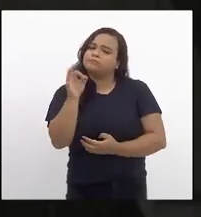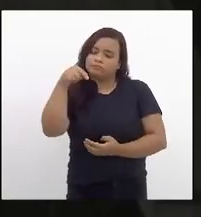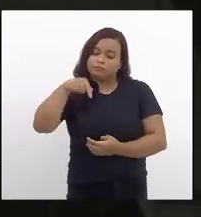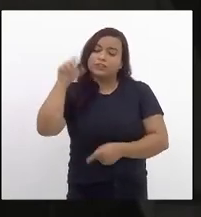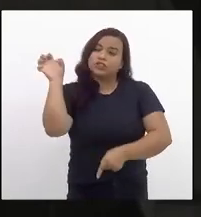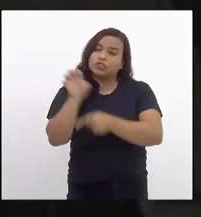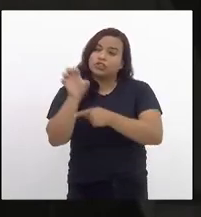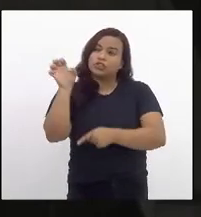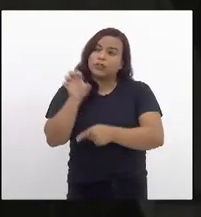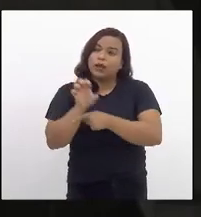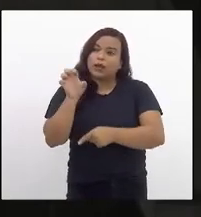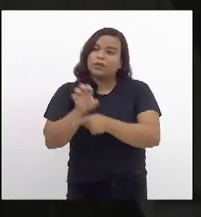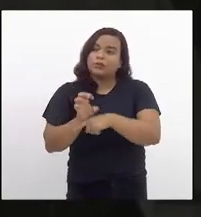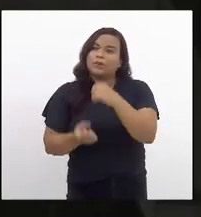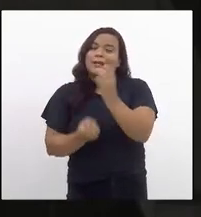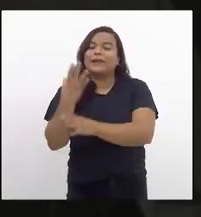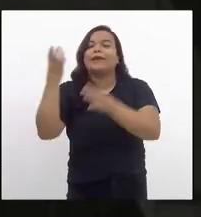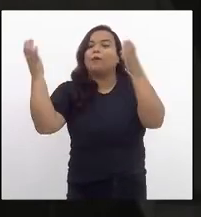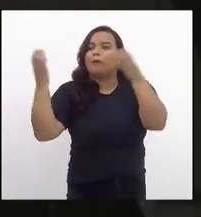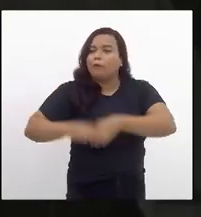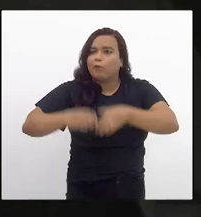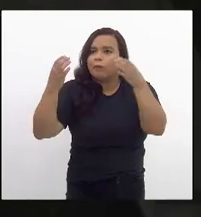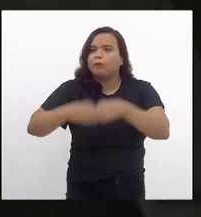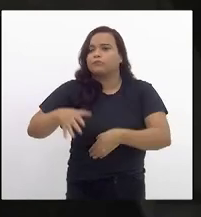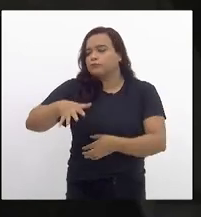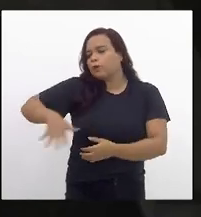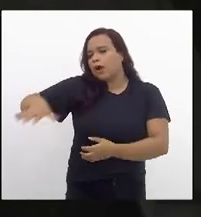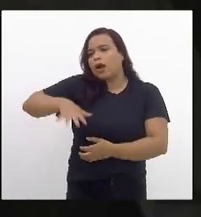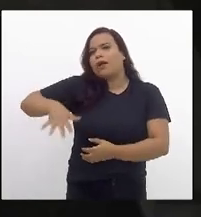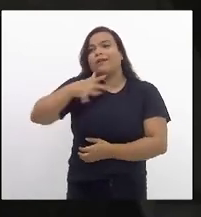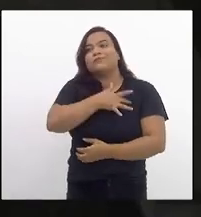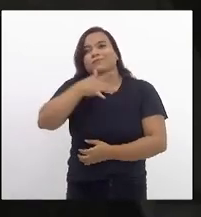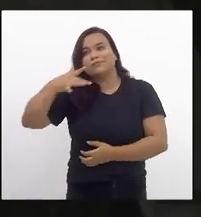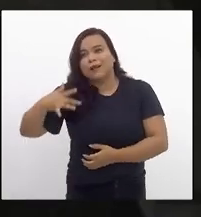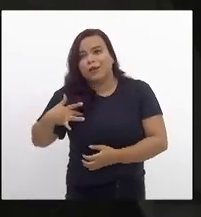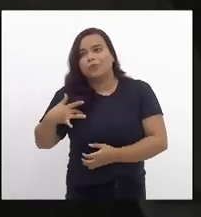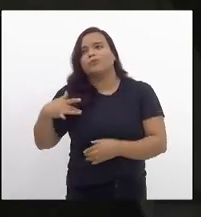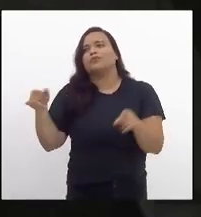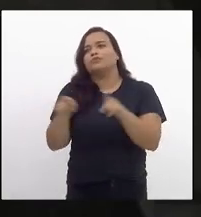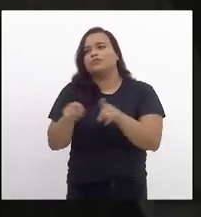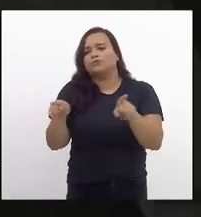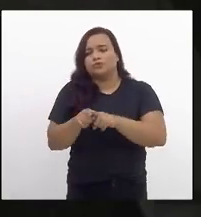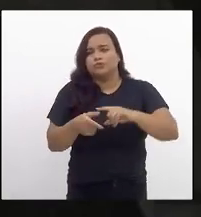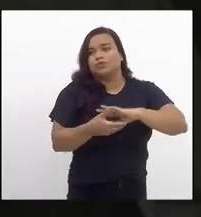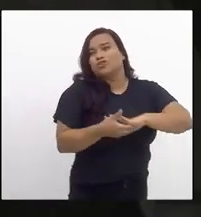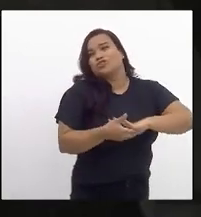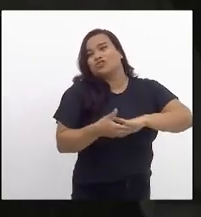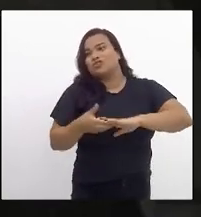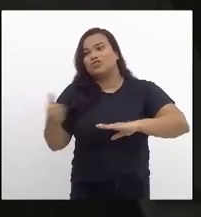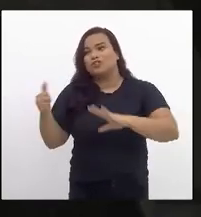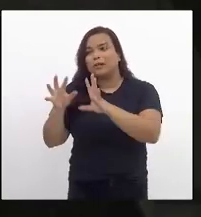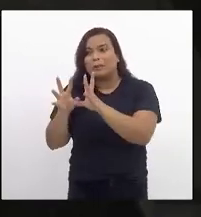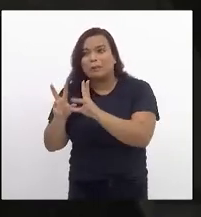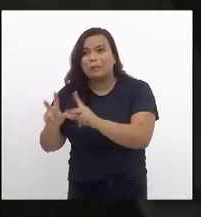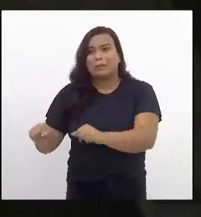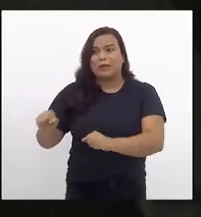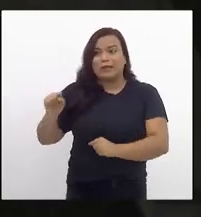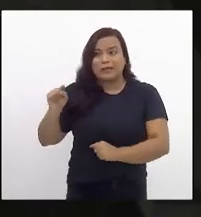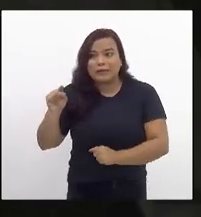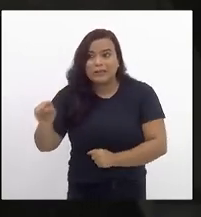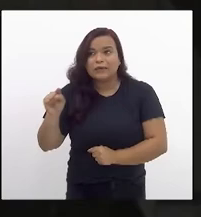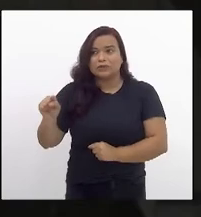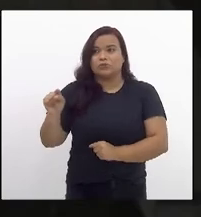e faça concurso público para a saúde e estirpe esse câncer com